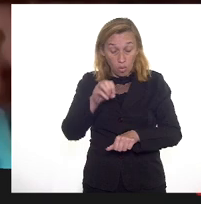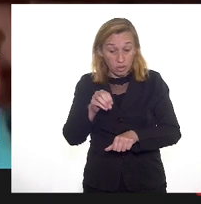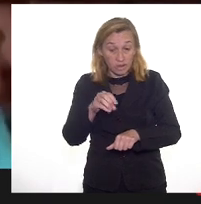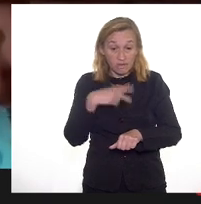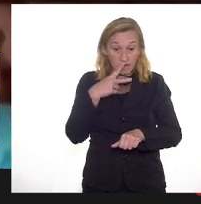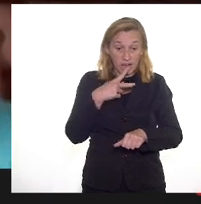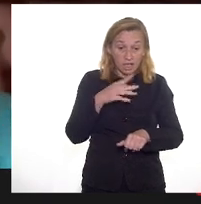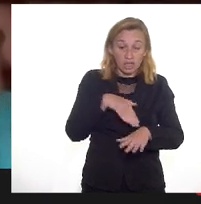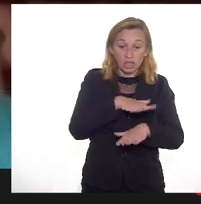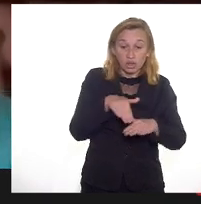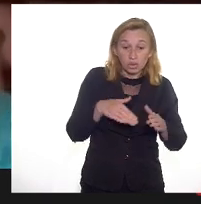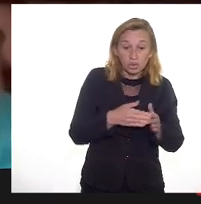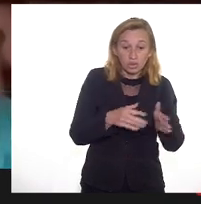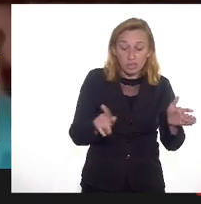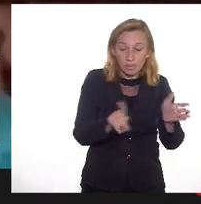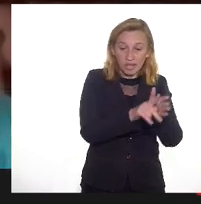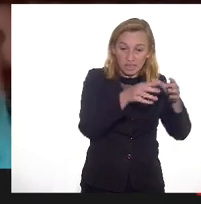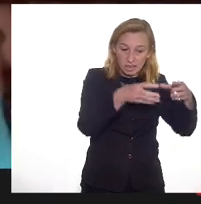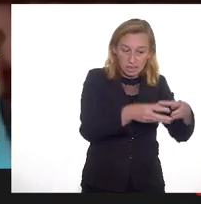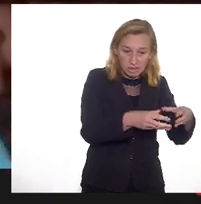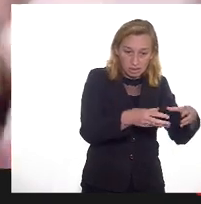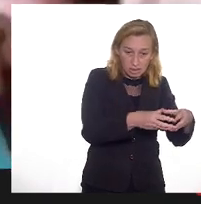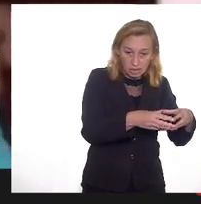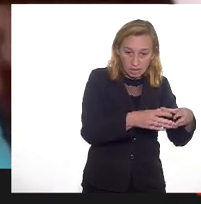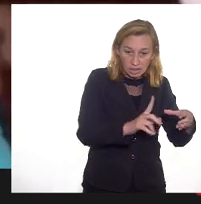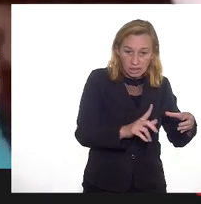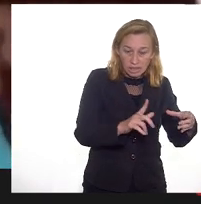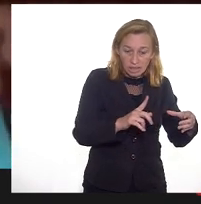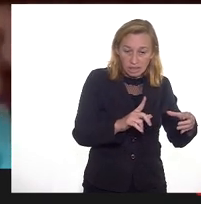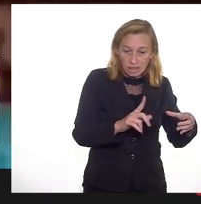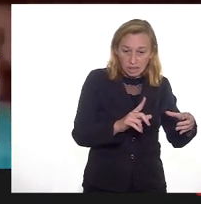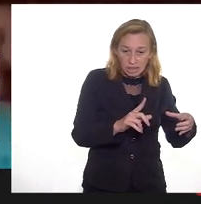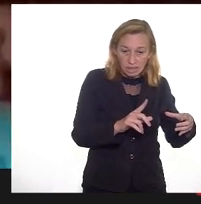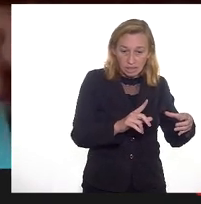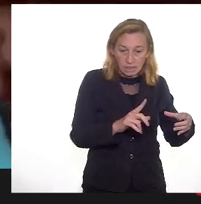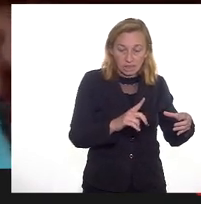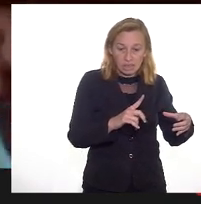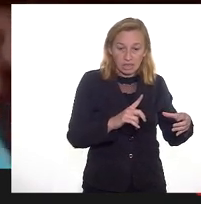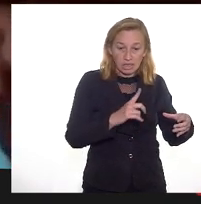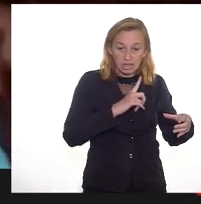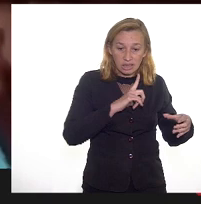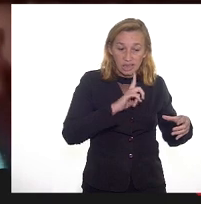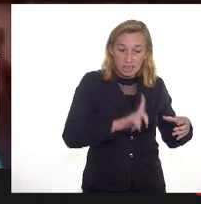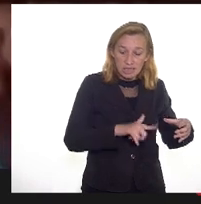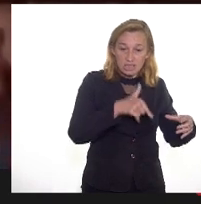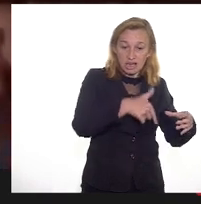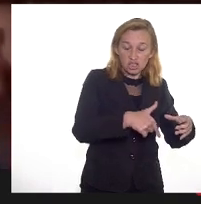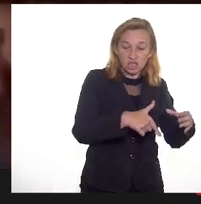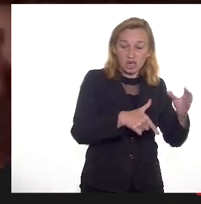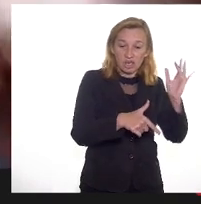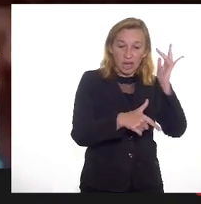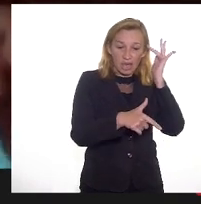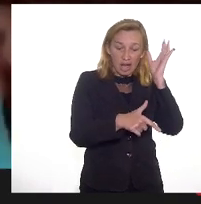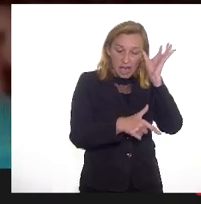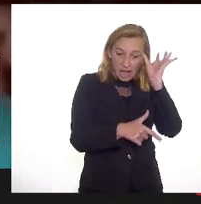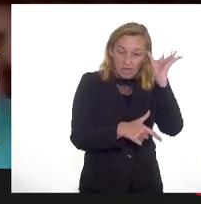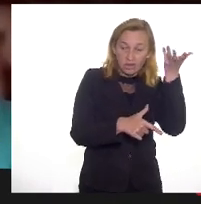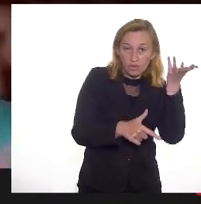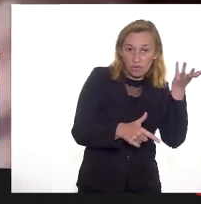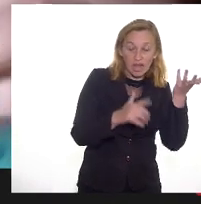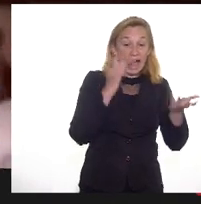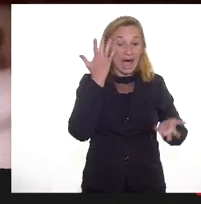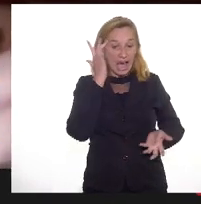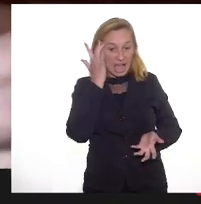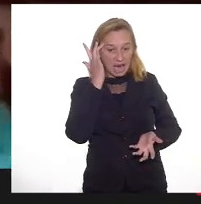territórios que tem essa dinâmica, acham que vai se resolver, né, porque vão ver que não